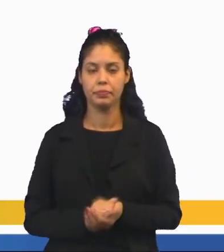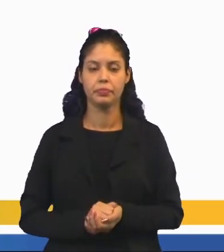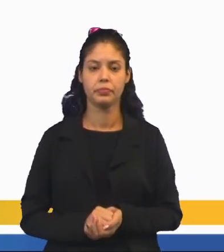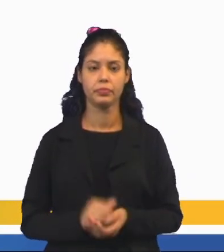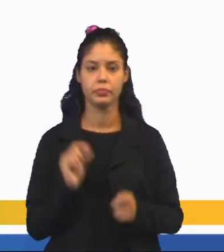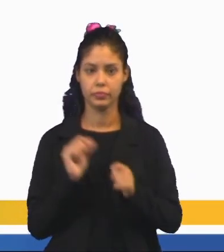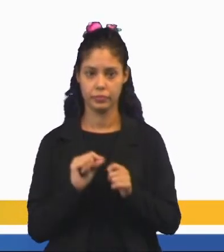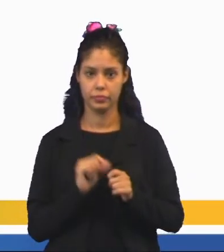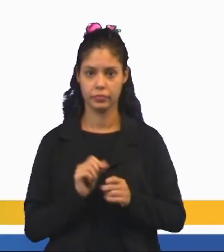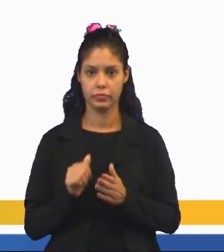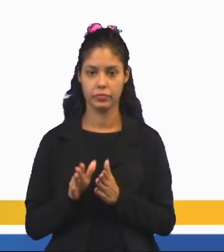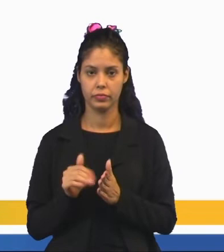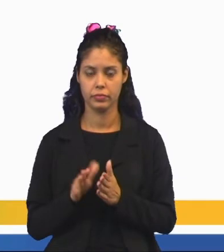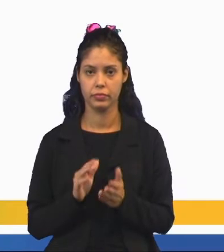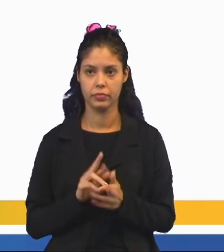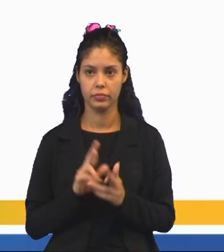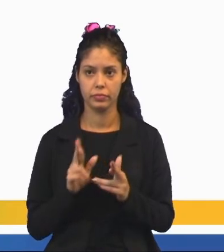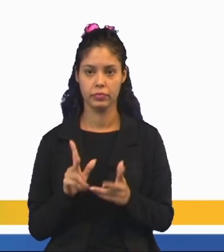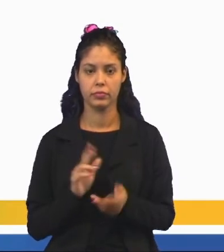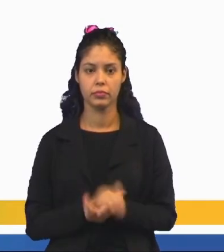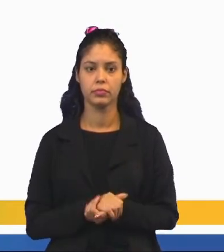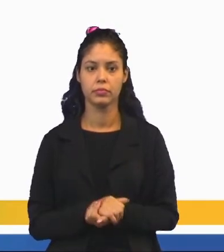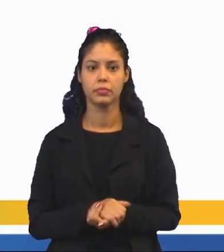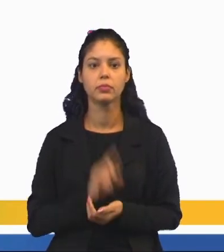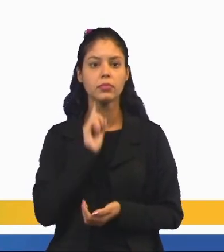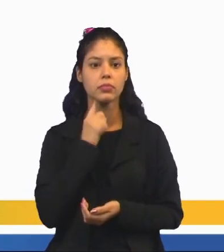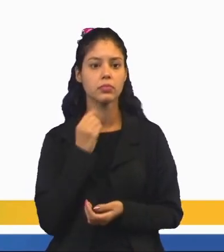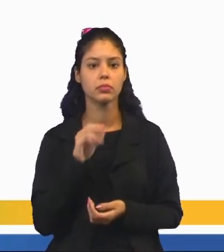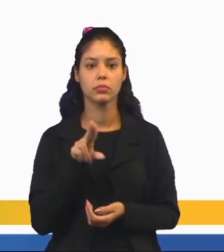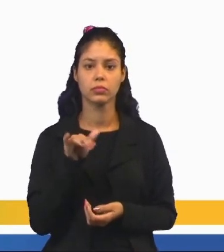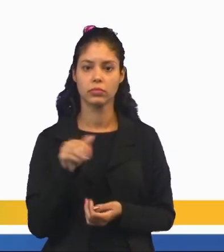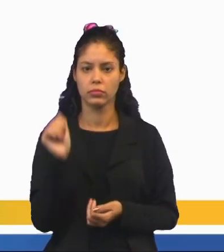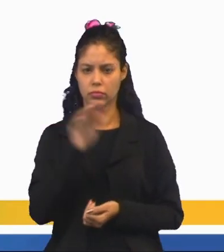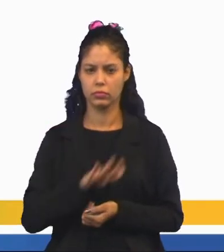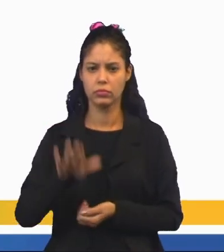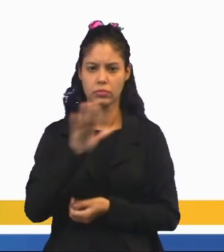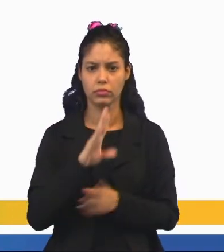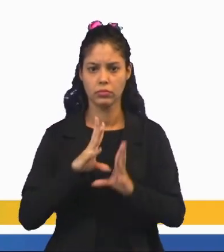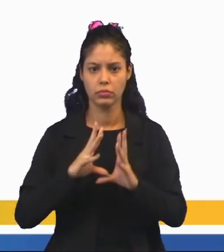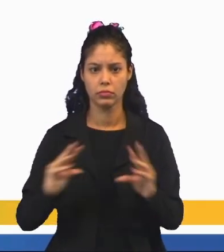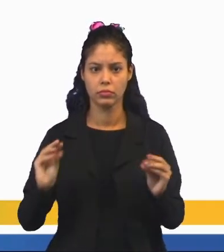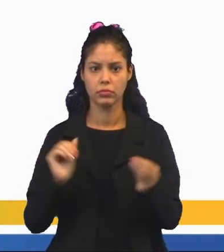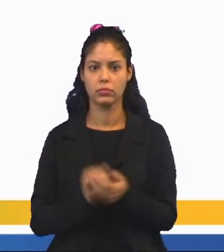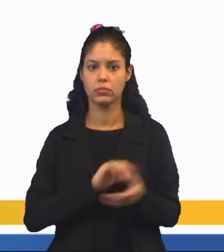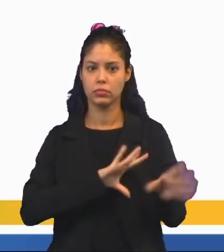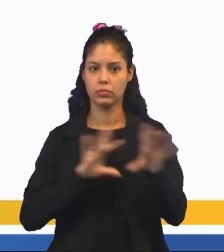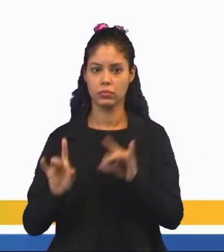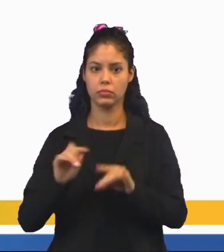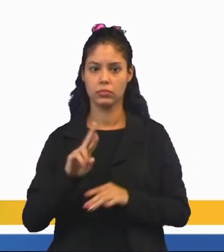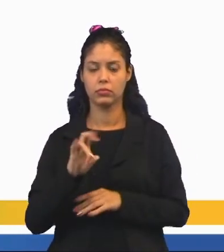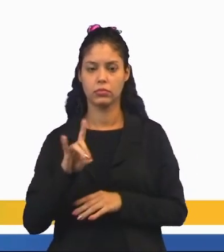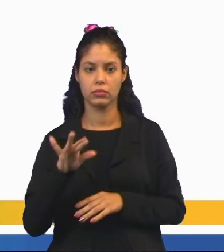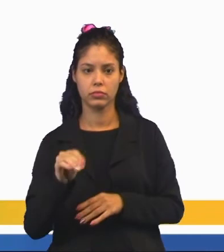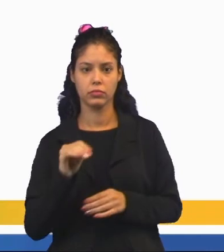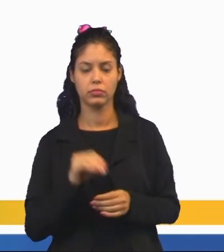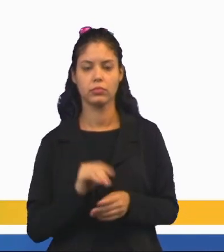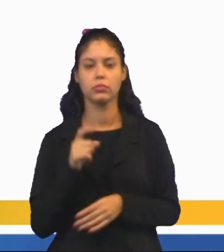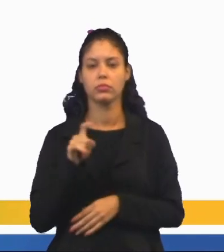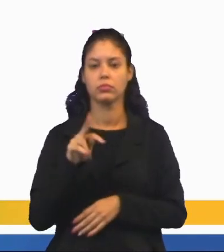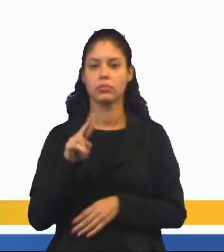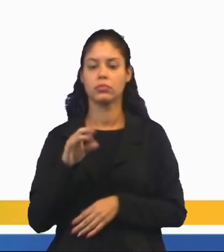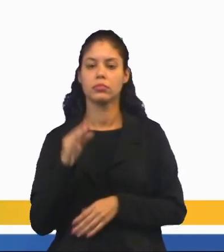Então, são feitos descartes diferentes. O lixo úmido geralmente é descartado e levado para os